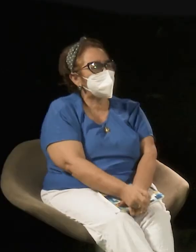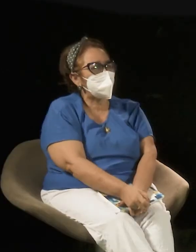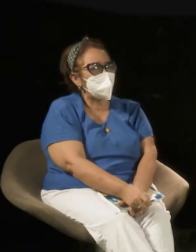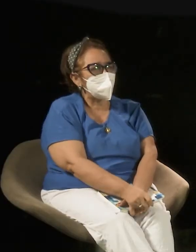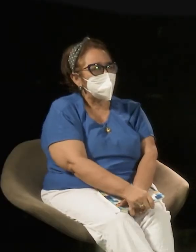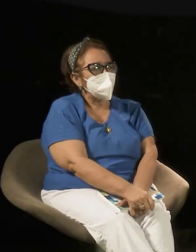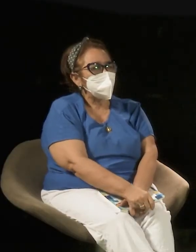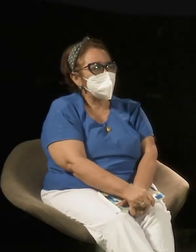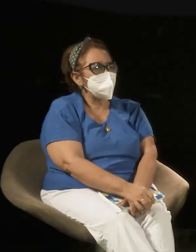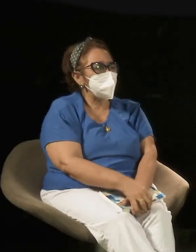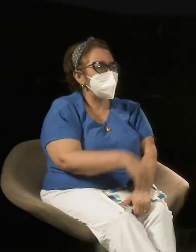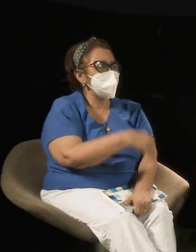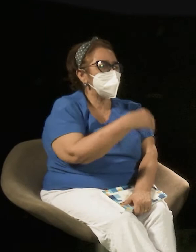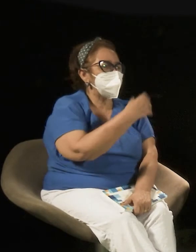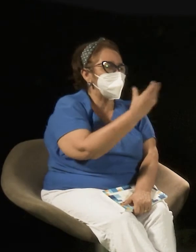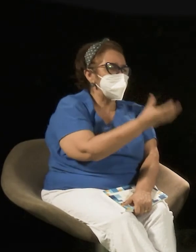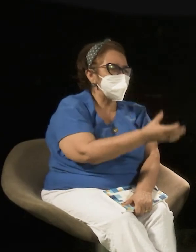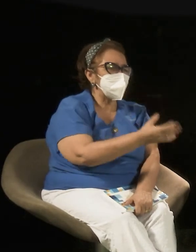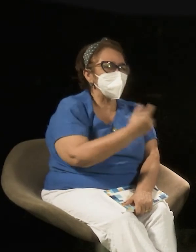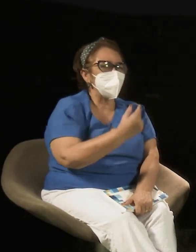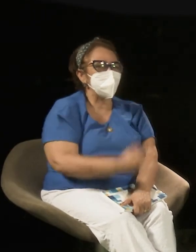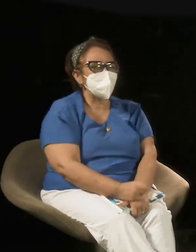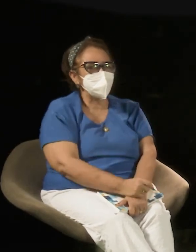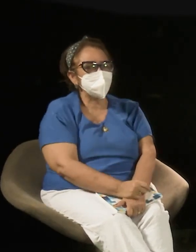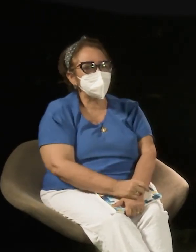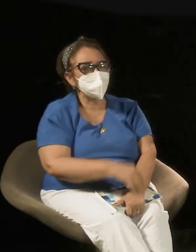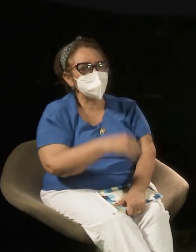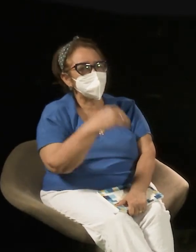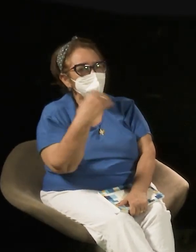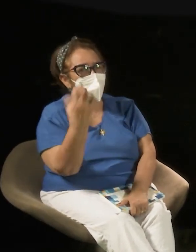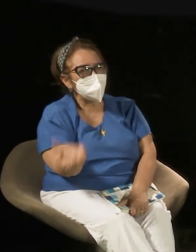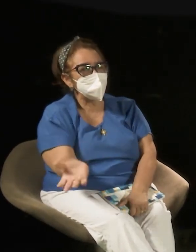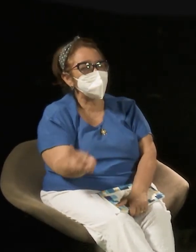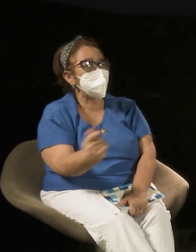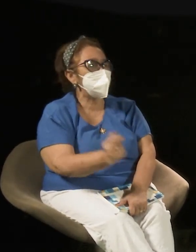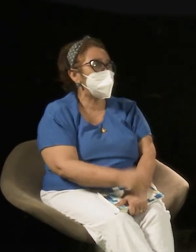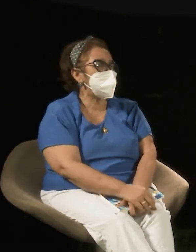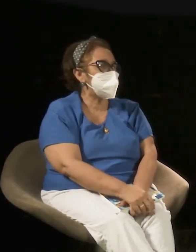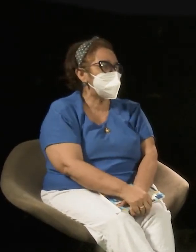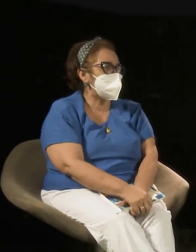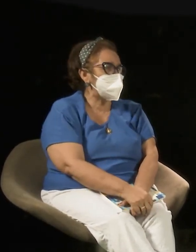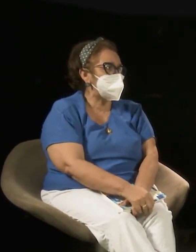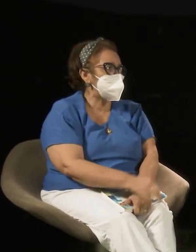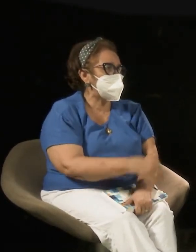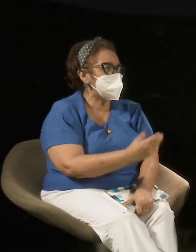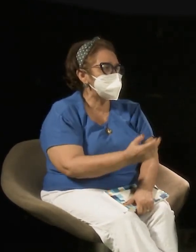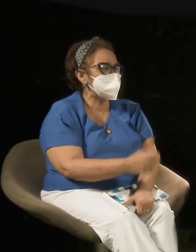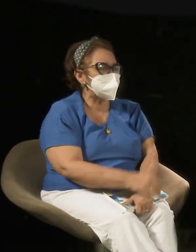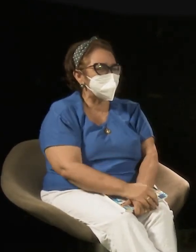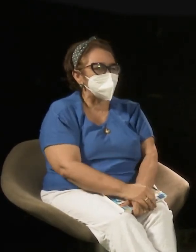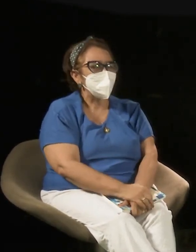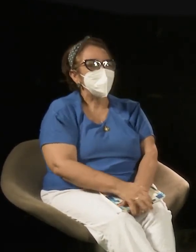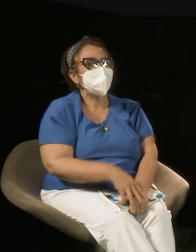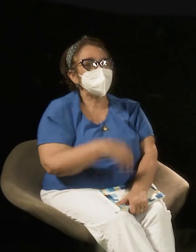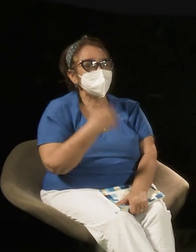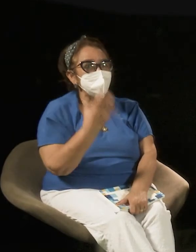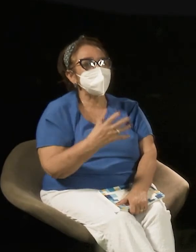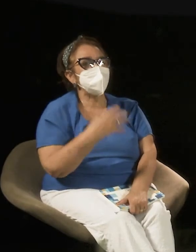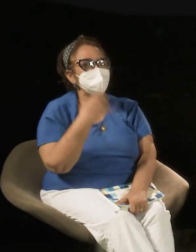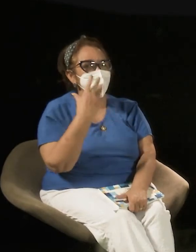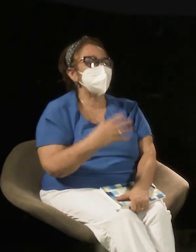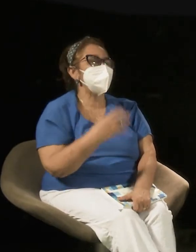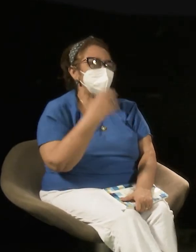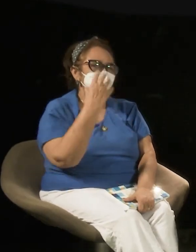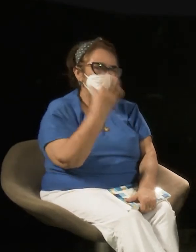gestor da escola, né? Viver uma gestão democrática e às vezes tem uma posição muito autoritária, então é um contrassenso. Então as